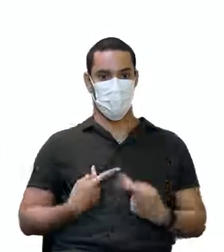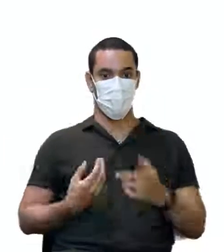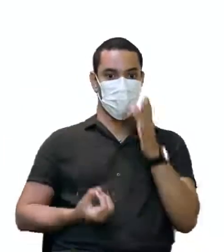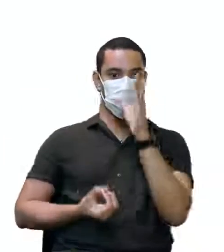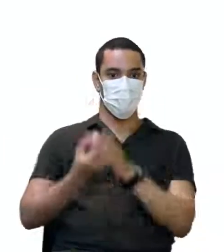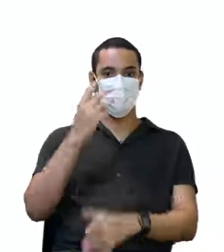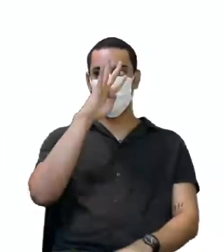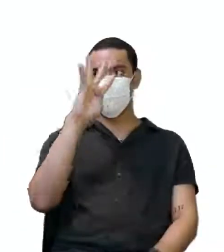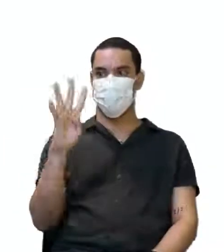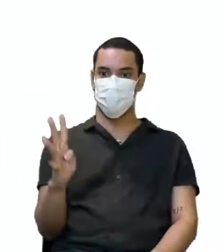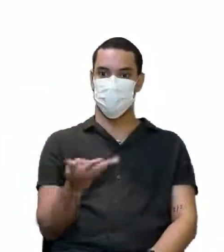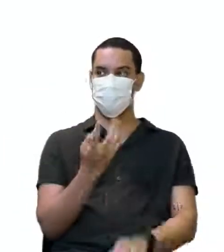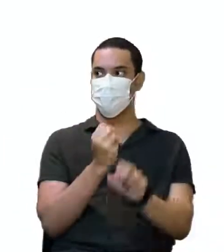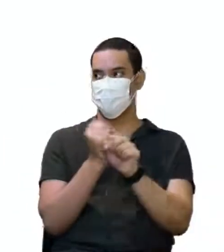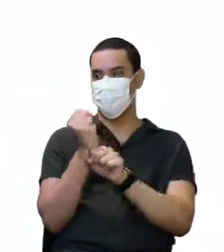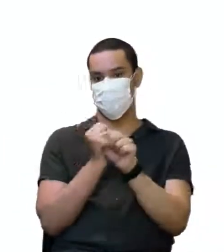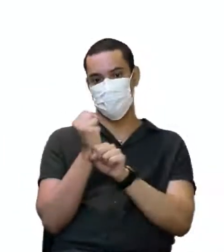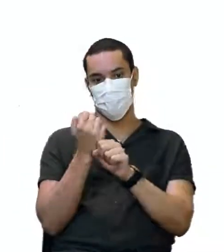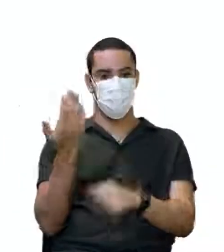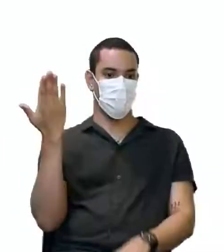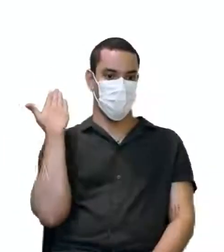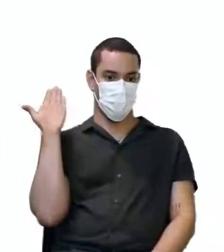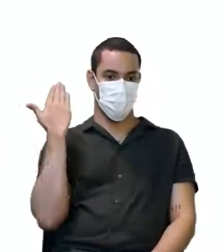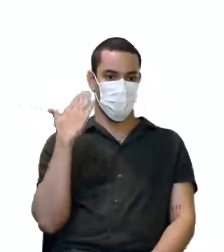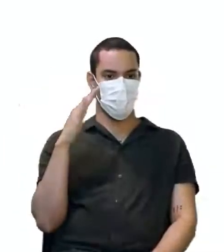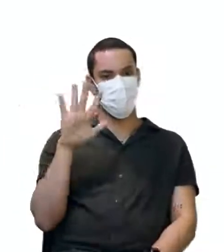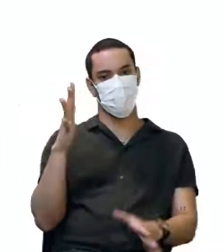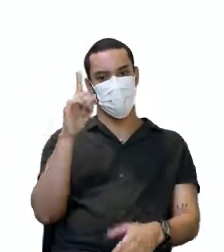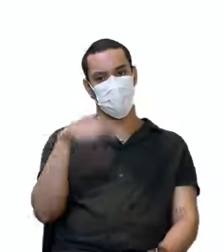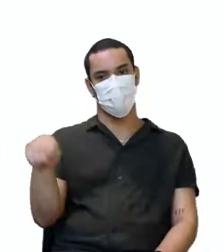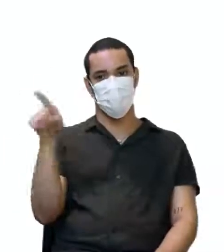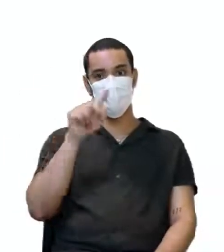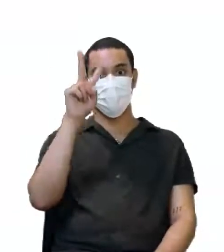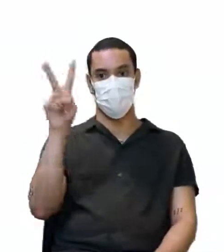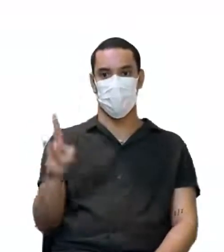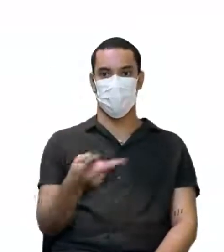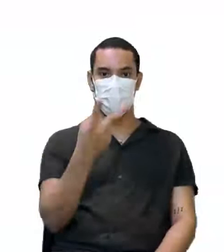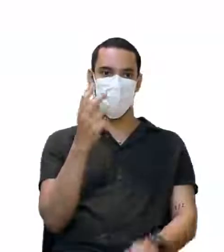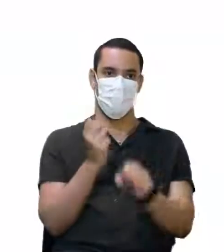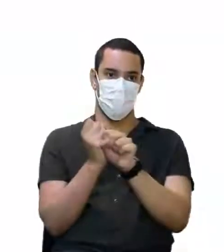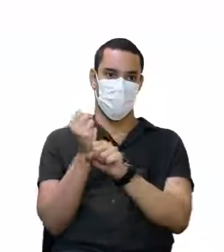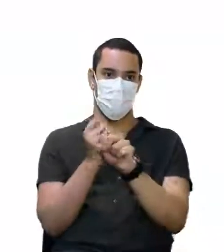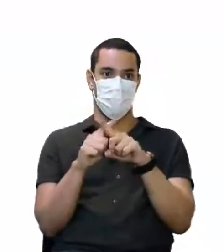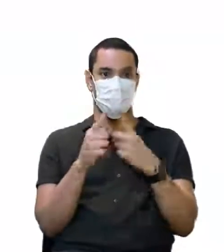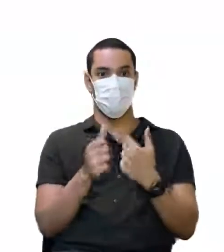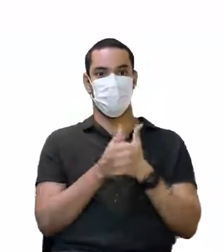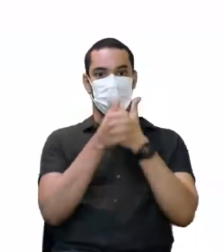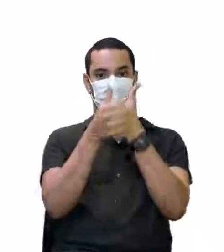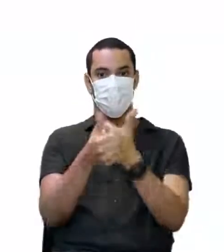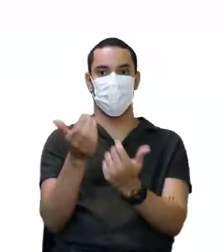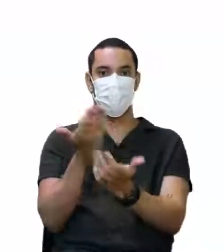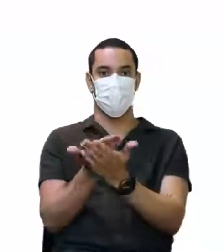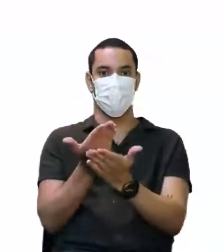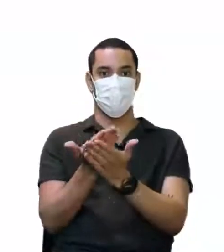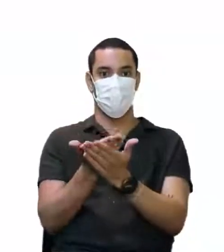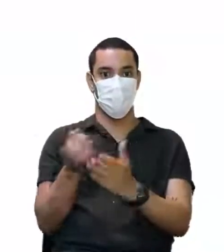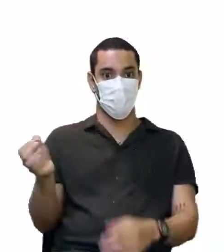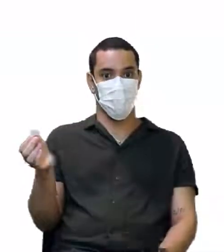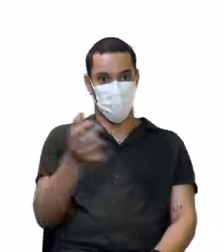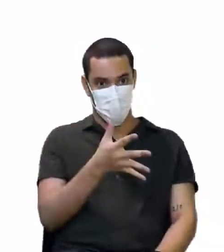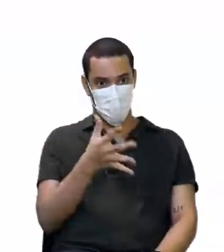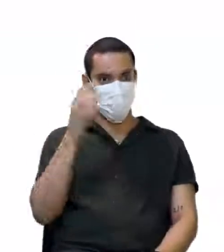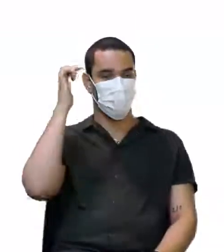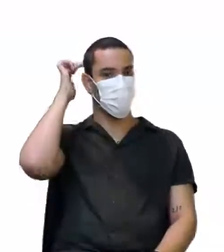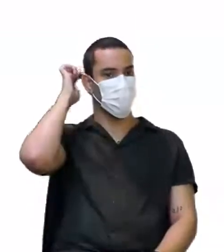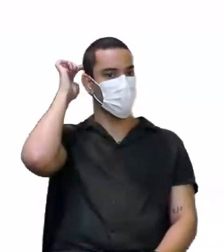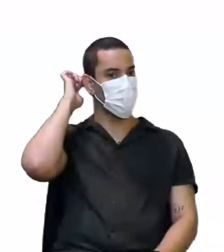milhões de anos atrás e foi extinto há uns 2 mil anos. Porém, de acordo com o resultado de estudos recente,